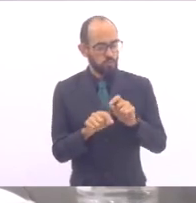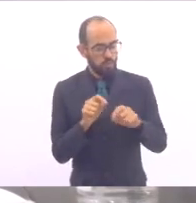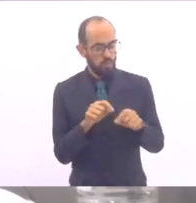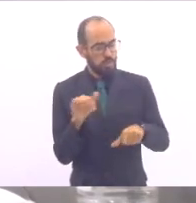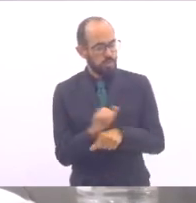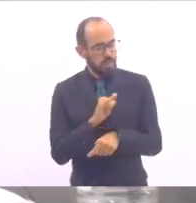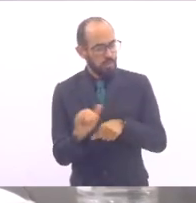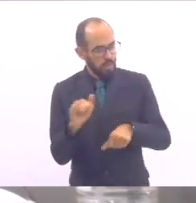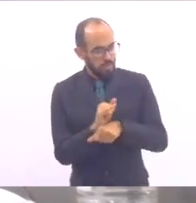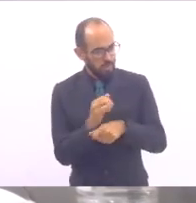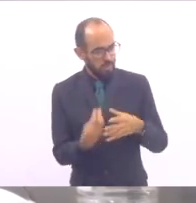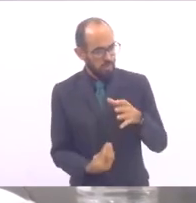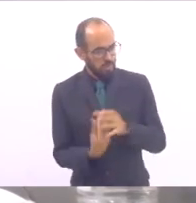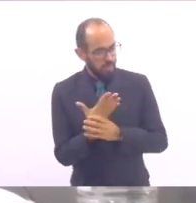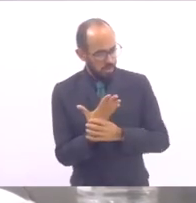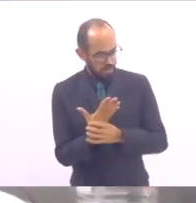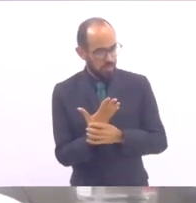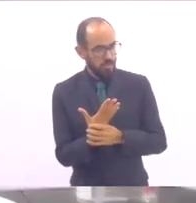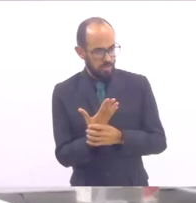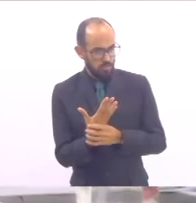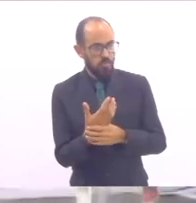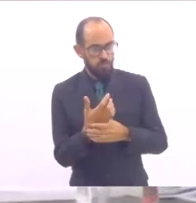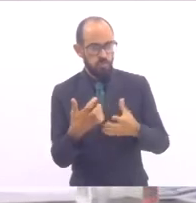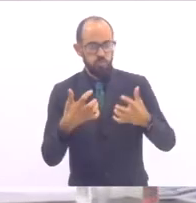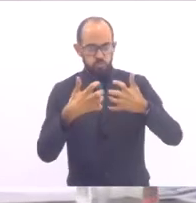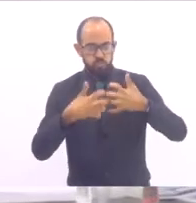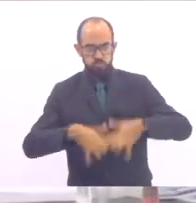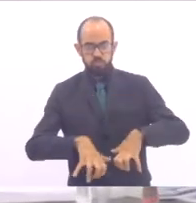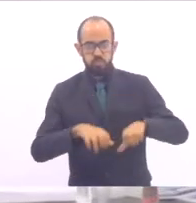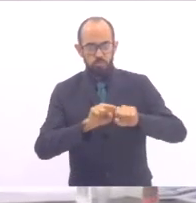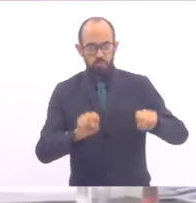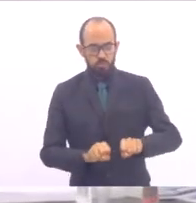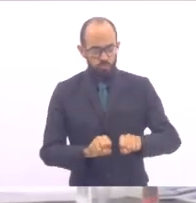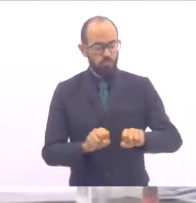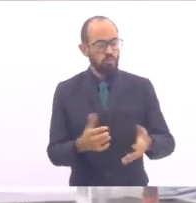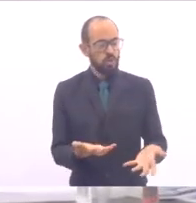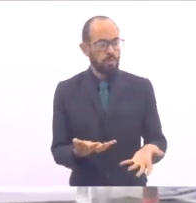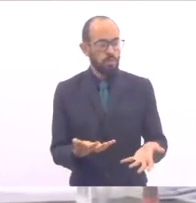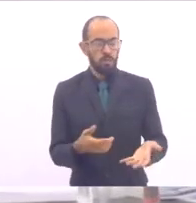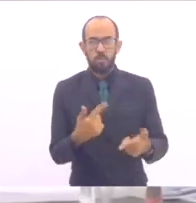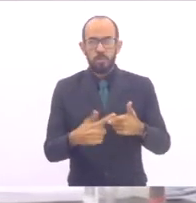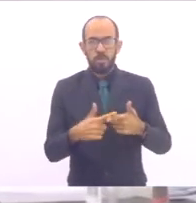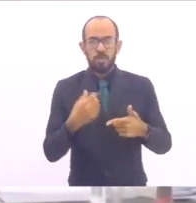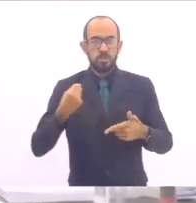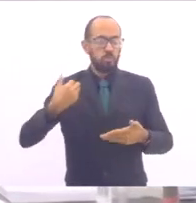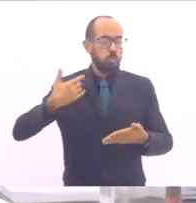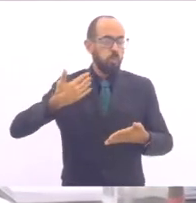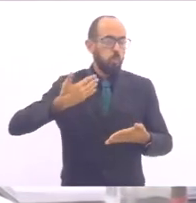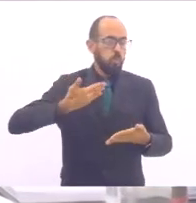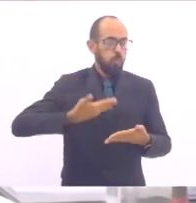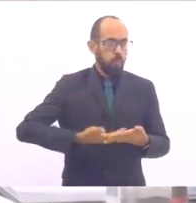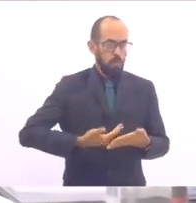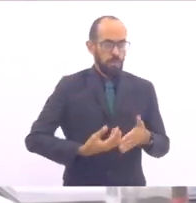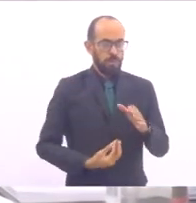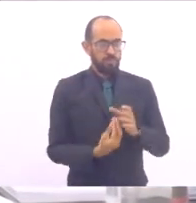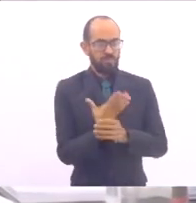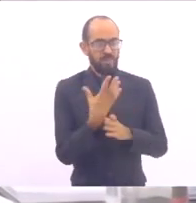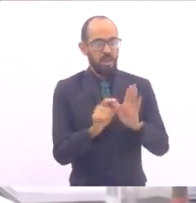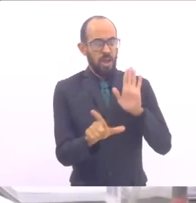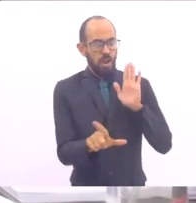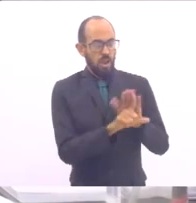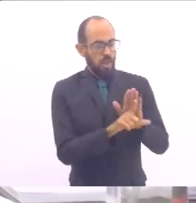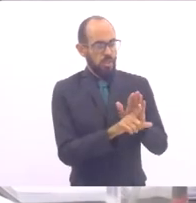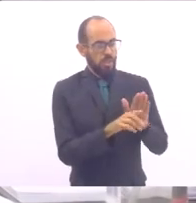cria um mecanismo. Porque se eu demorei tantos anos para fazer uma lei, e já passou tantos anos, e eles estão declarando,